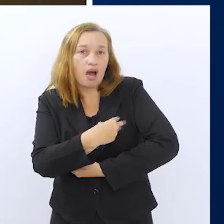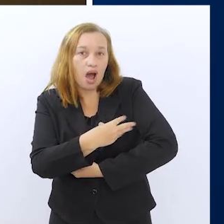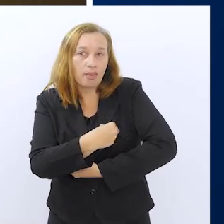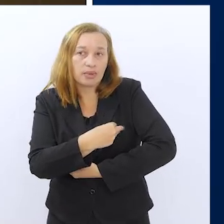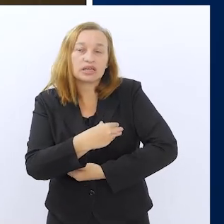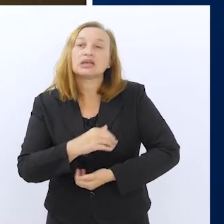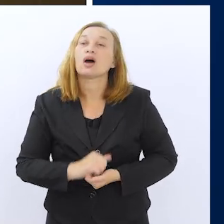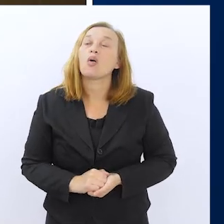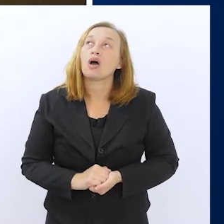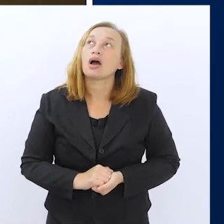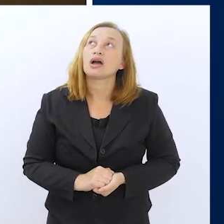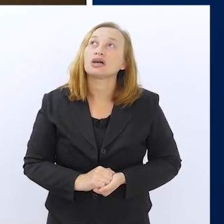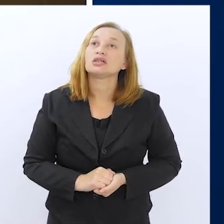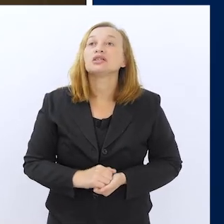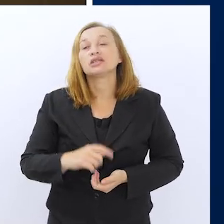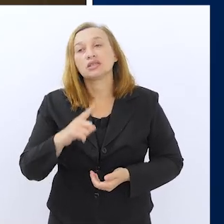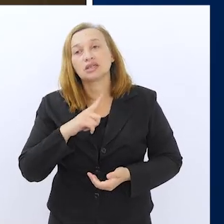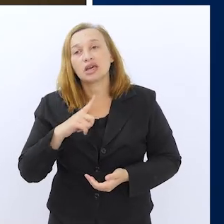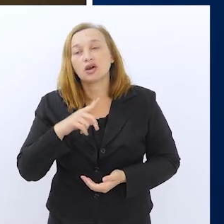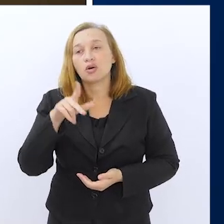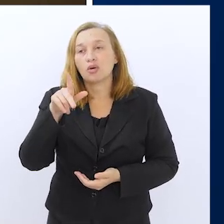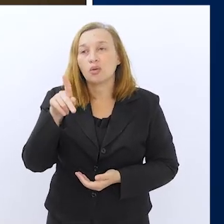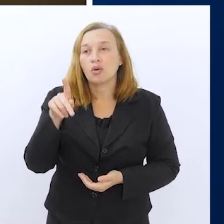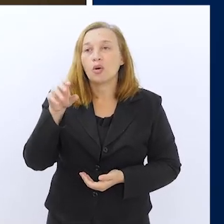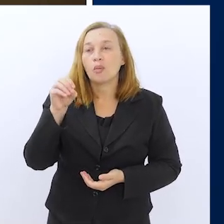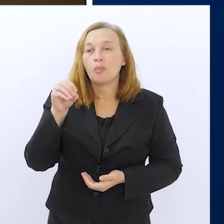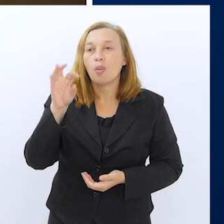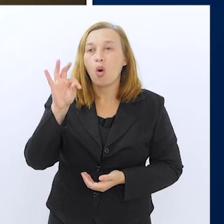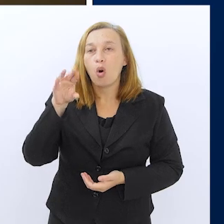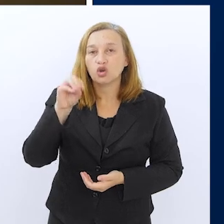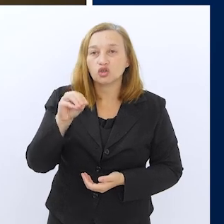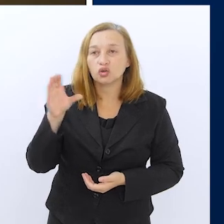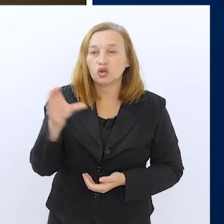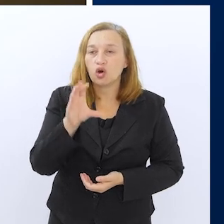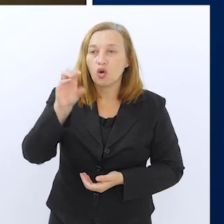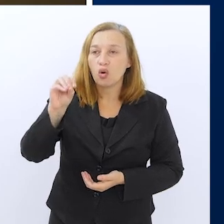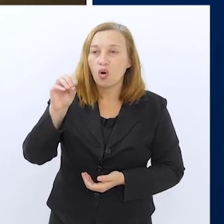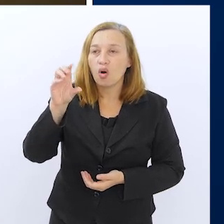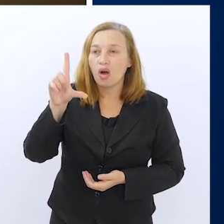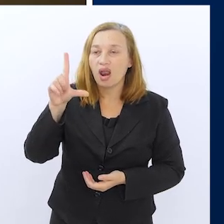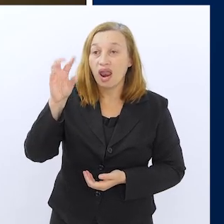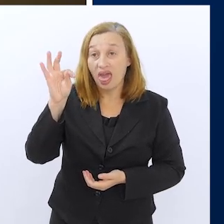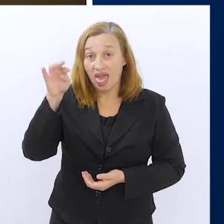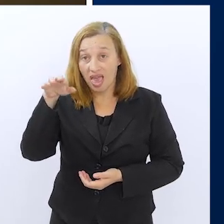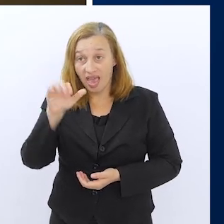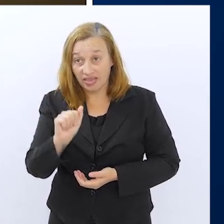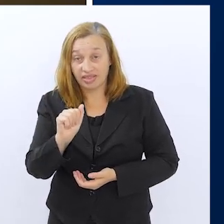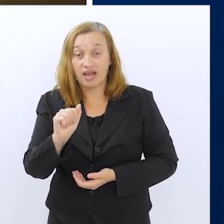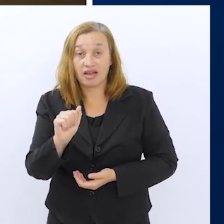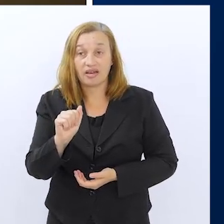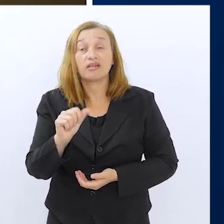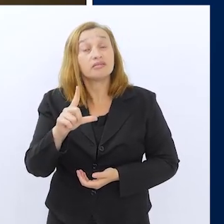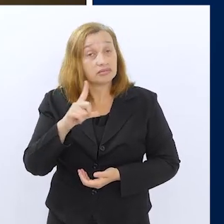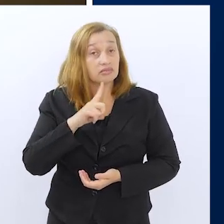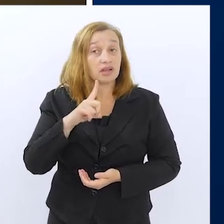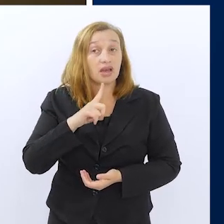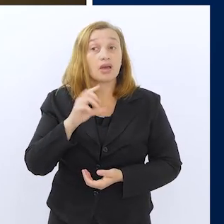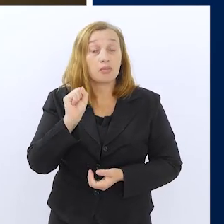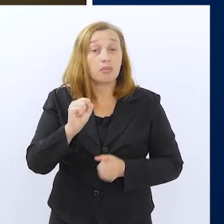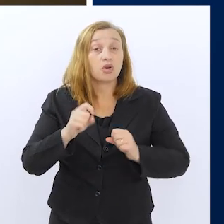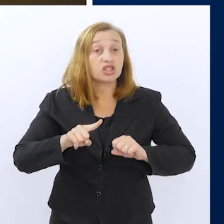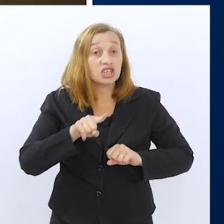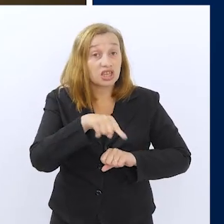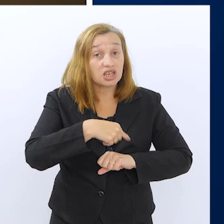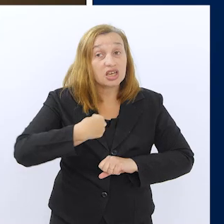de apoio à amamentação, né? Os postos de coleta, às vezes tem lugares que não tem o banco de leite, mas tem um posto